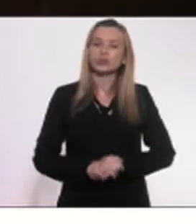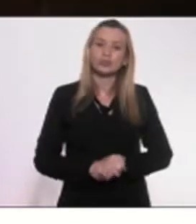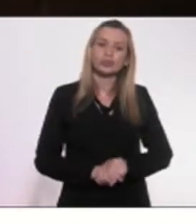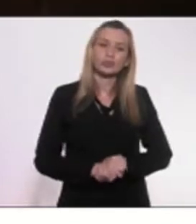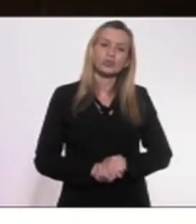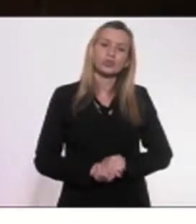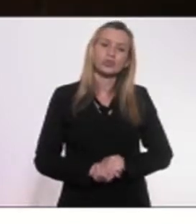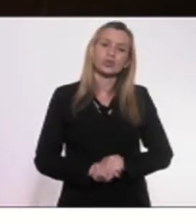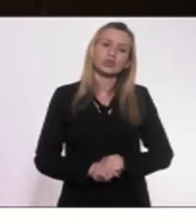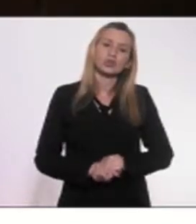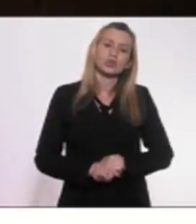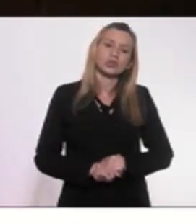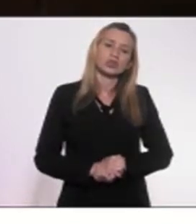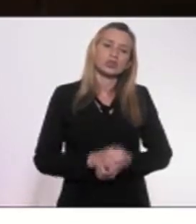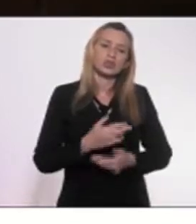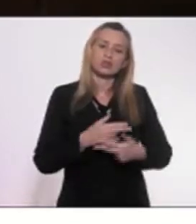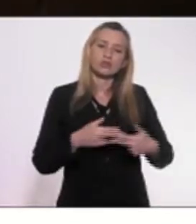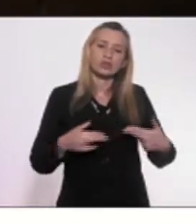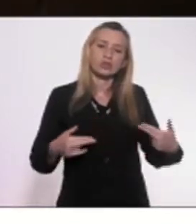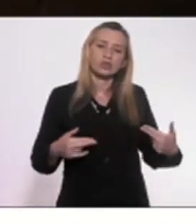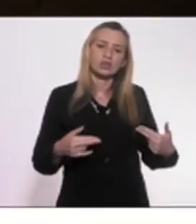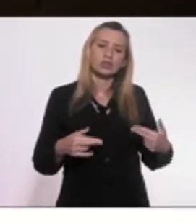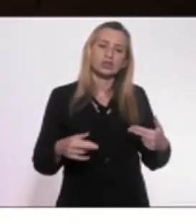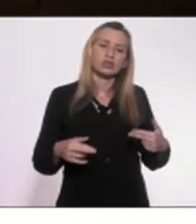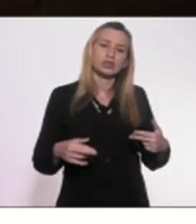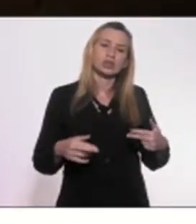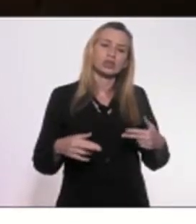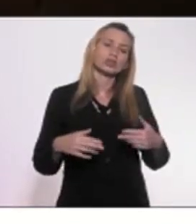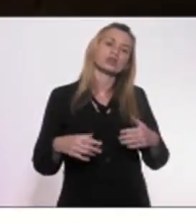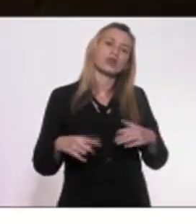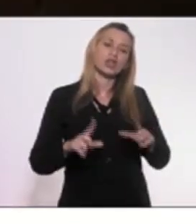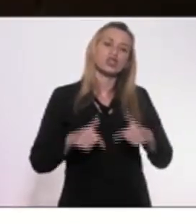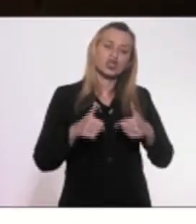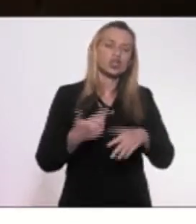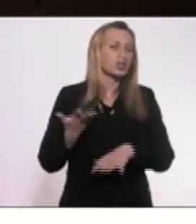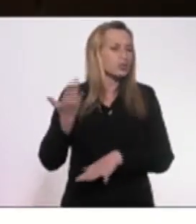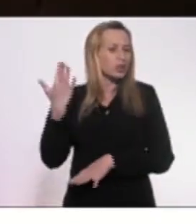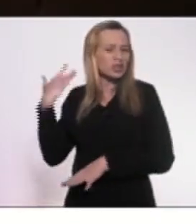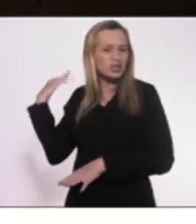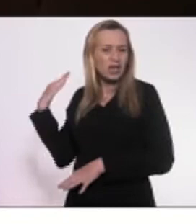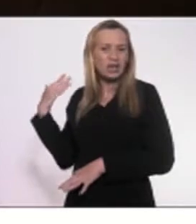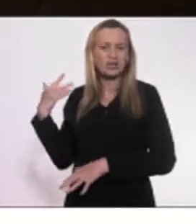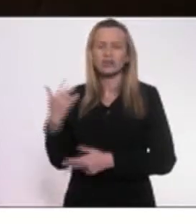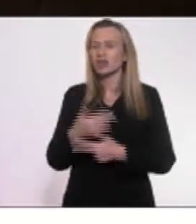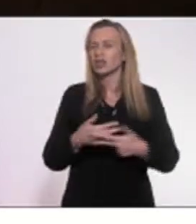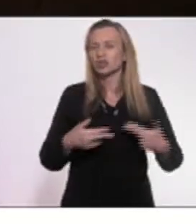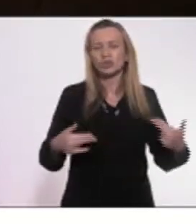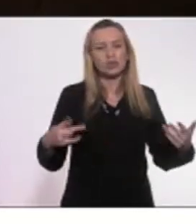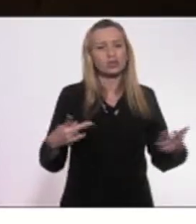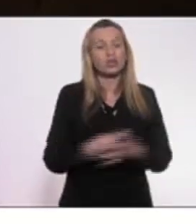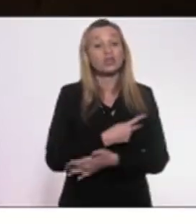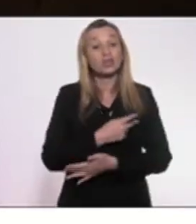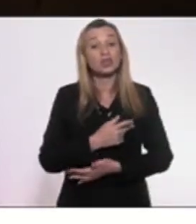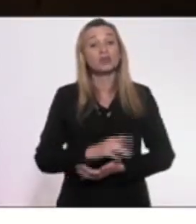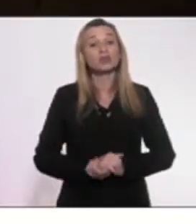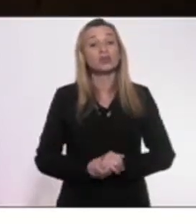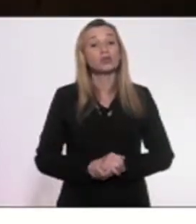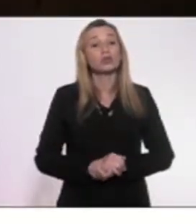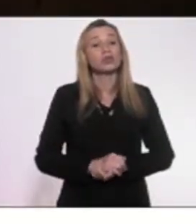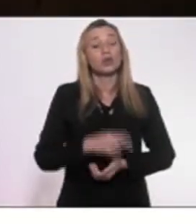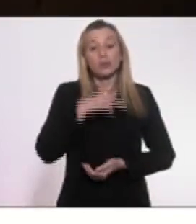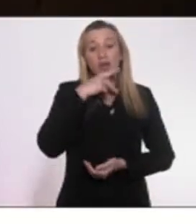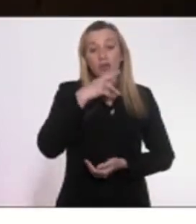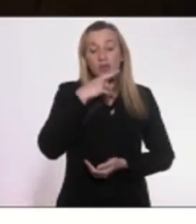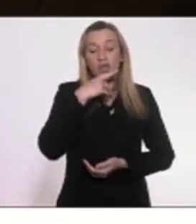em razões nas legislaturas anteriores, de diversos episódios tão nocivos que esse parlamento sofreu. Esse parlamento que passa a